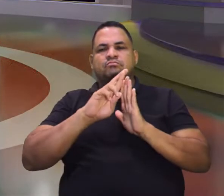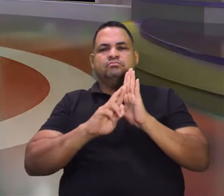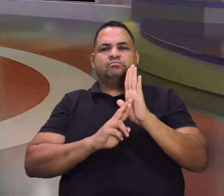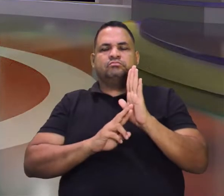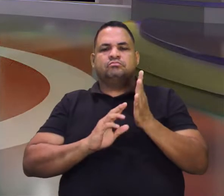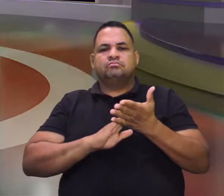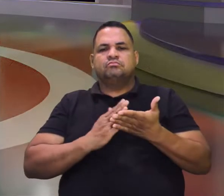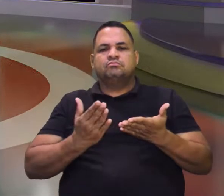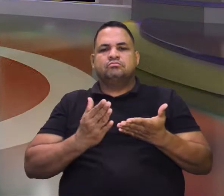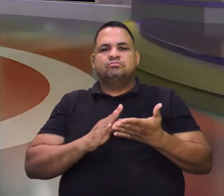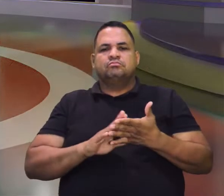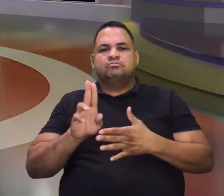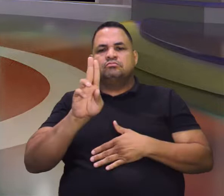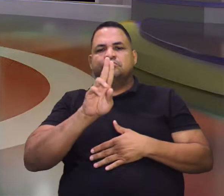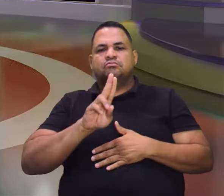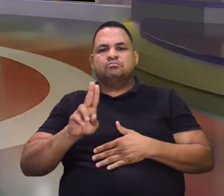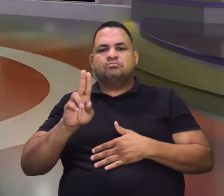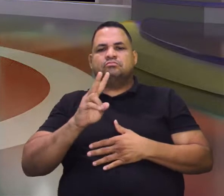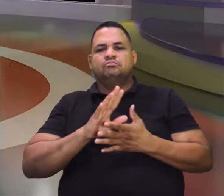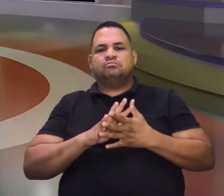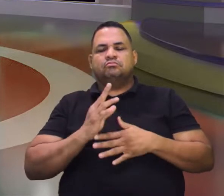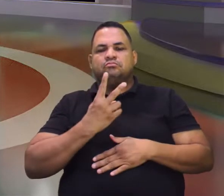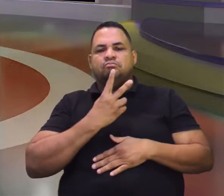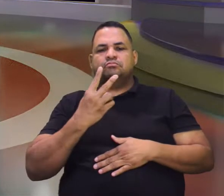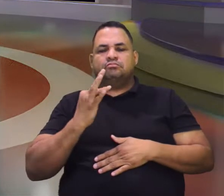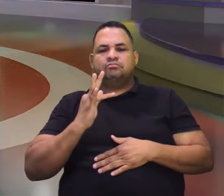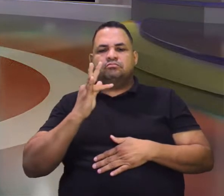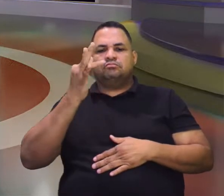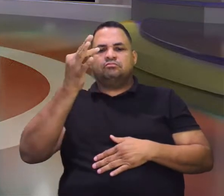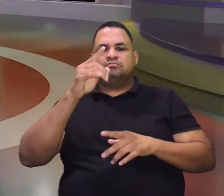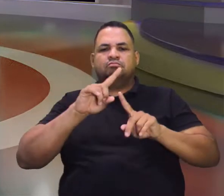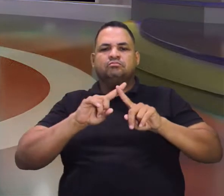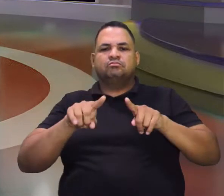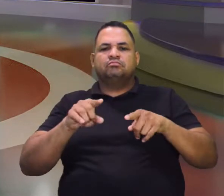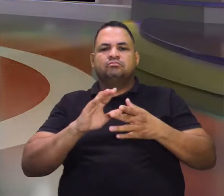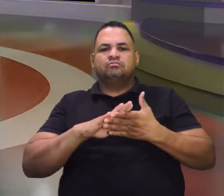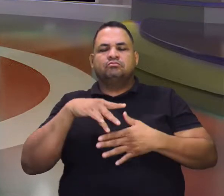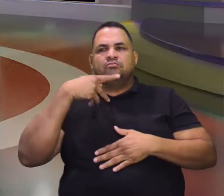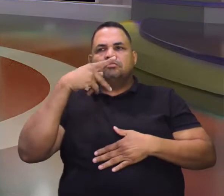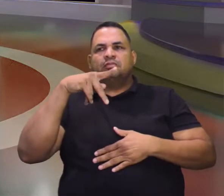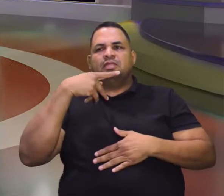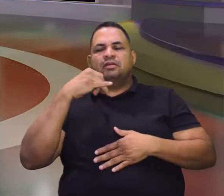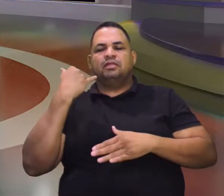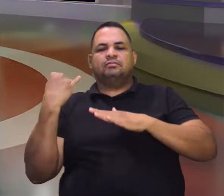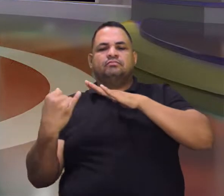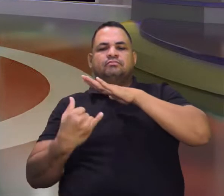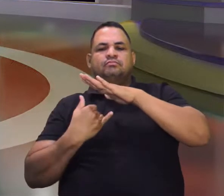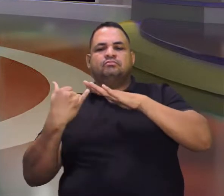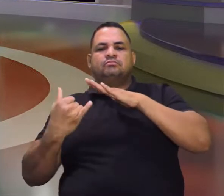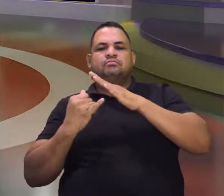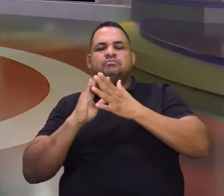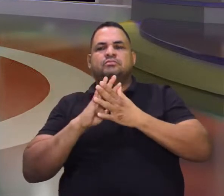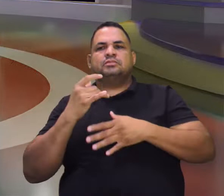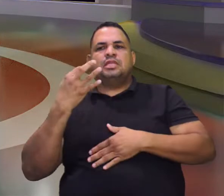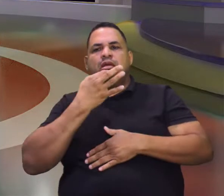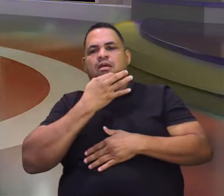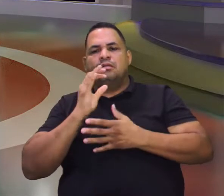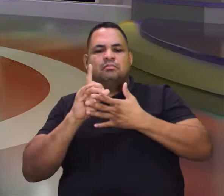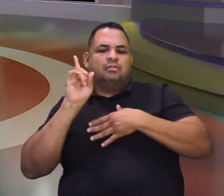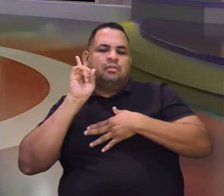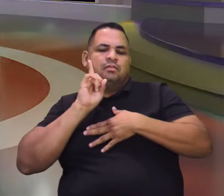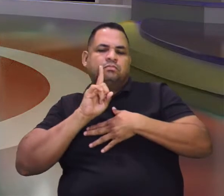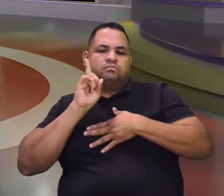regrinhas, assim, de uso desses dois futuros. Só que assim, numa fala informal, você está lá nos Estados Unidos, por